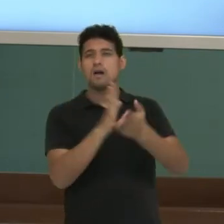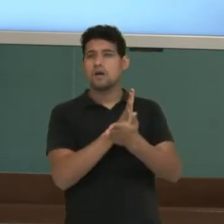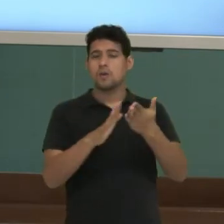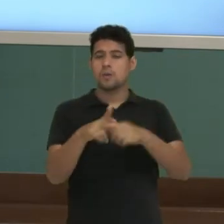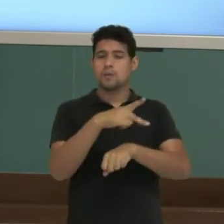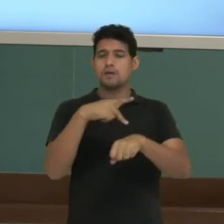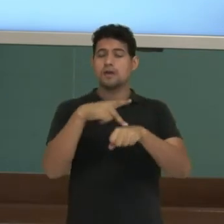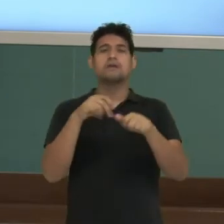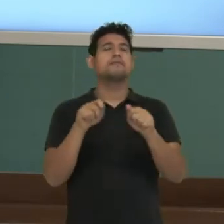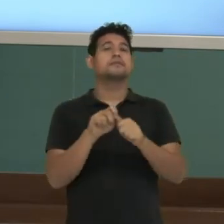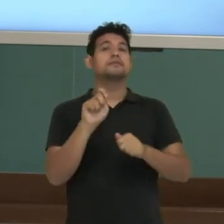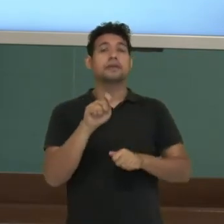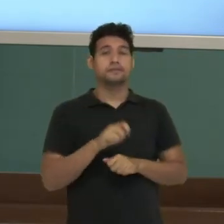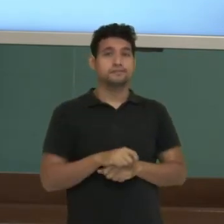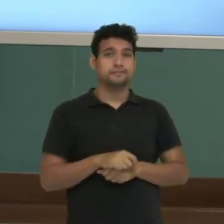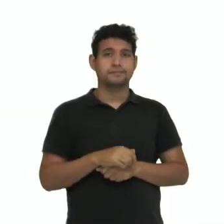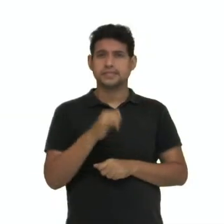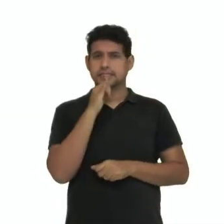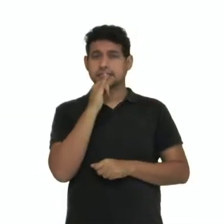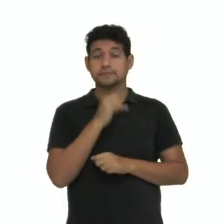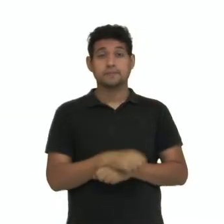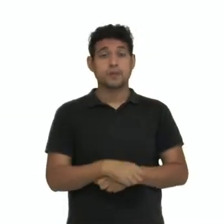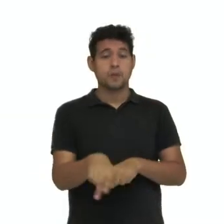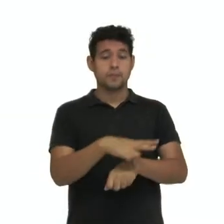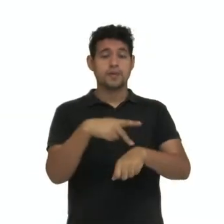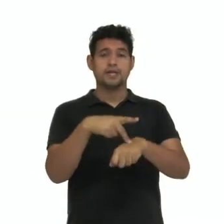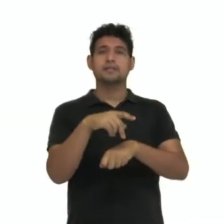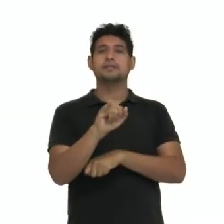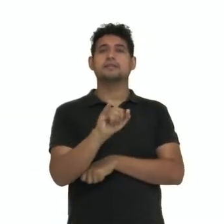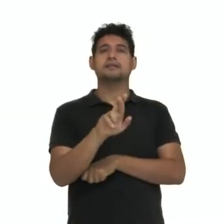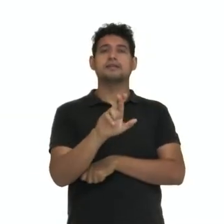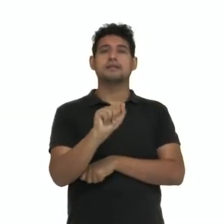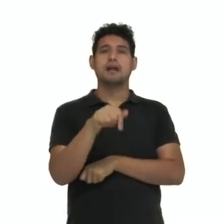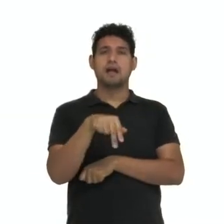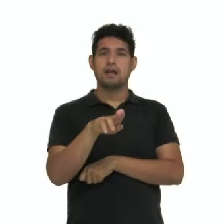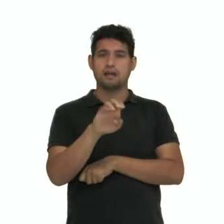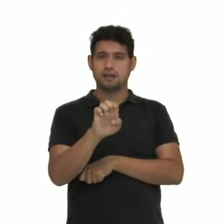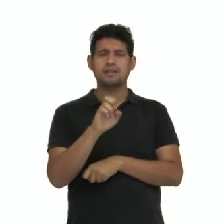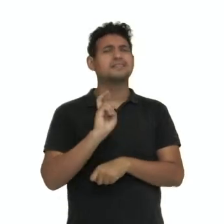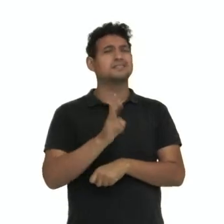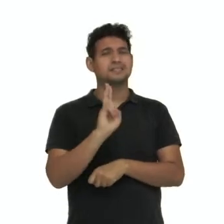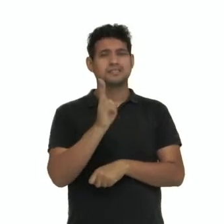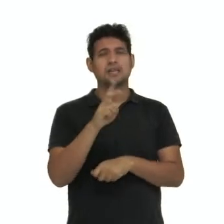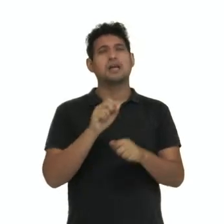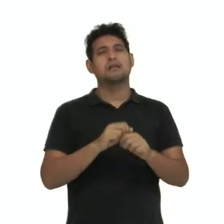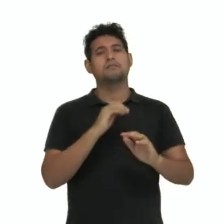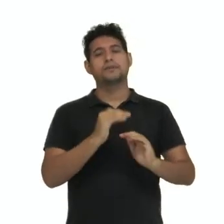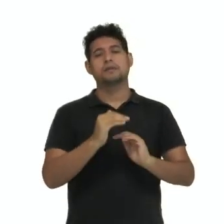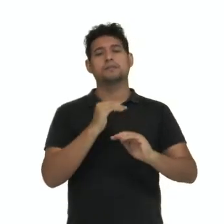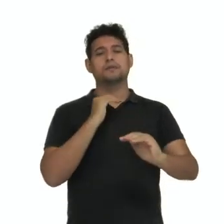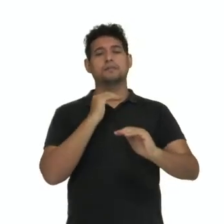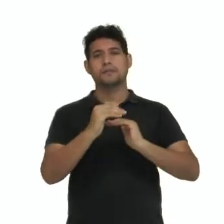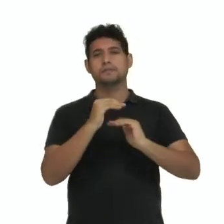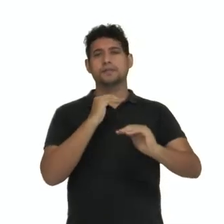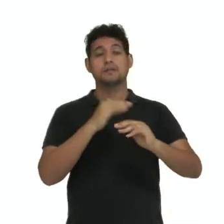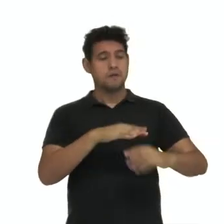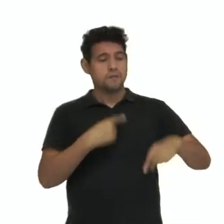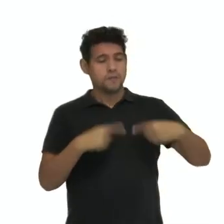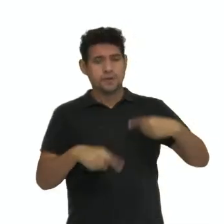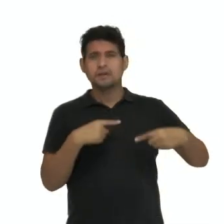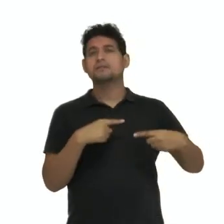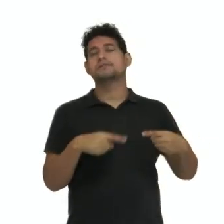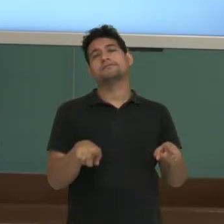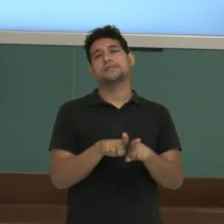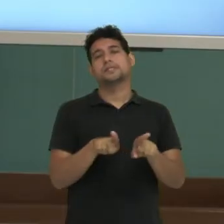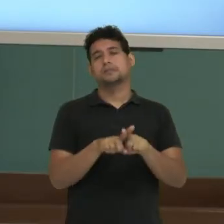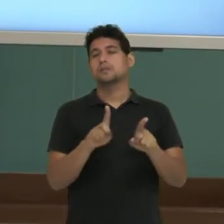que faz com que, por exemplo, o Iraque sempre esteja nessa construção e na disputa política